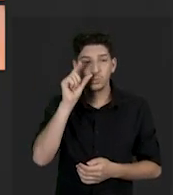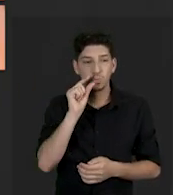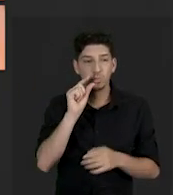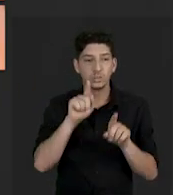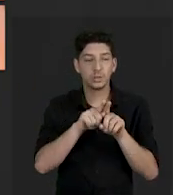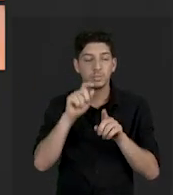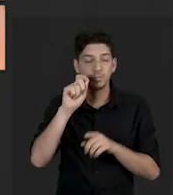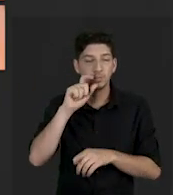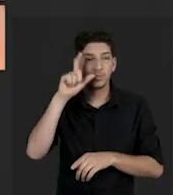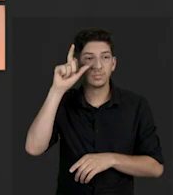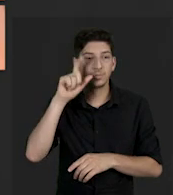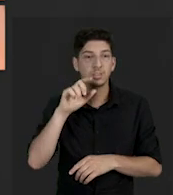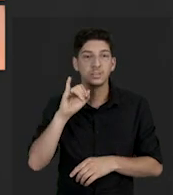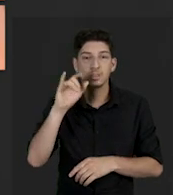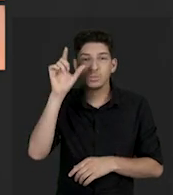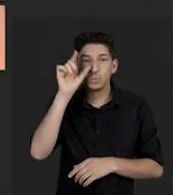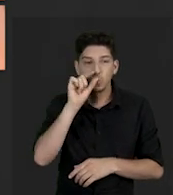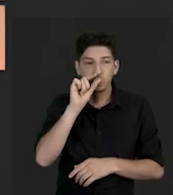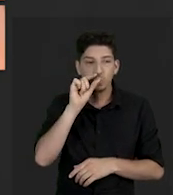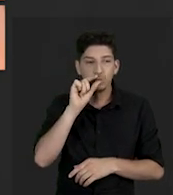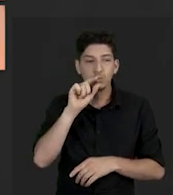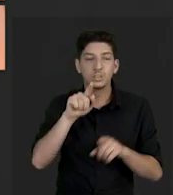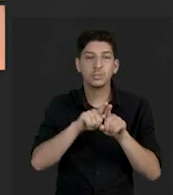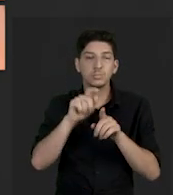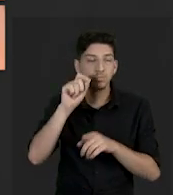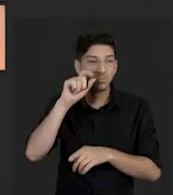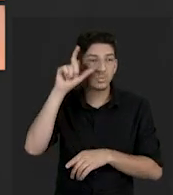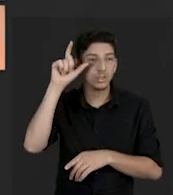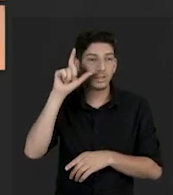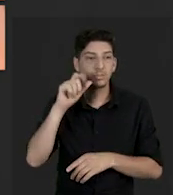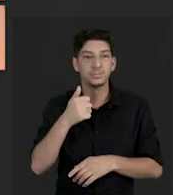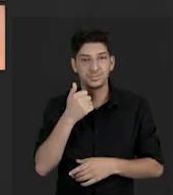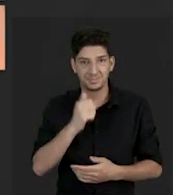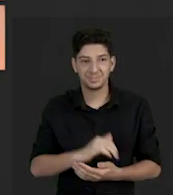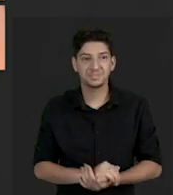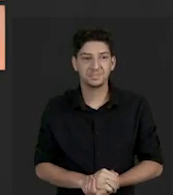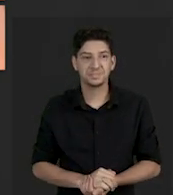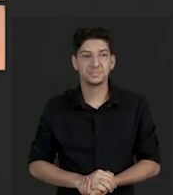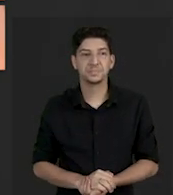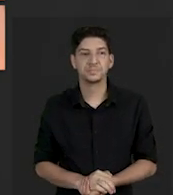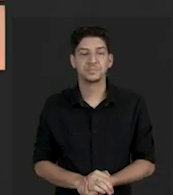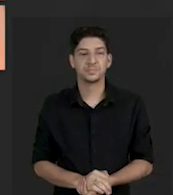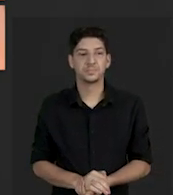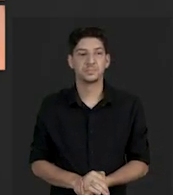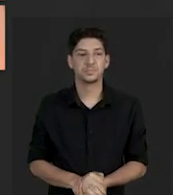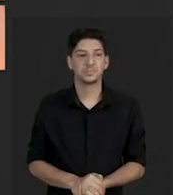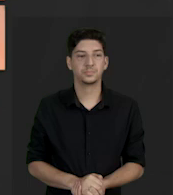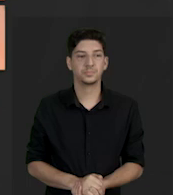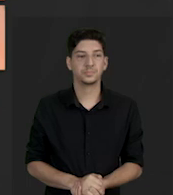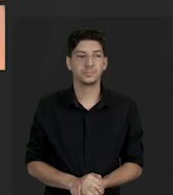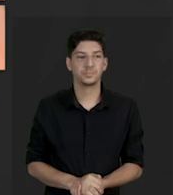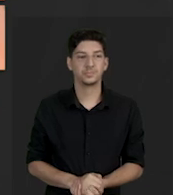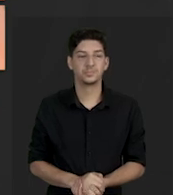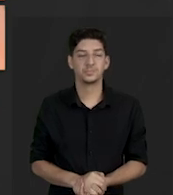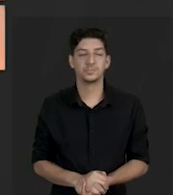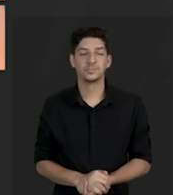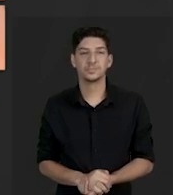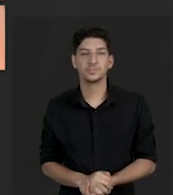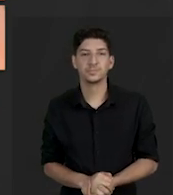gente diz contraída, ela é menorzinha, dilatada é ela mais ampla, maior, né, a parte pretinha da pupila